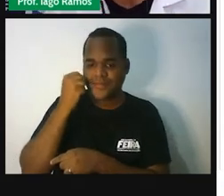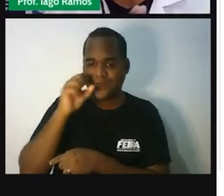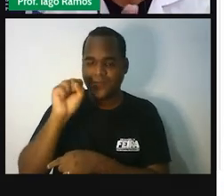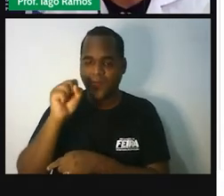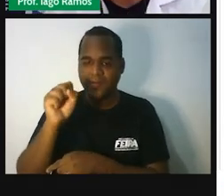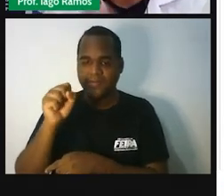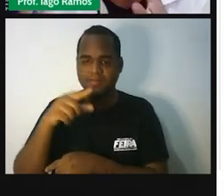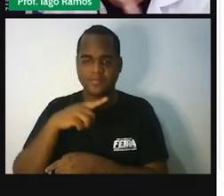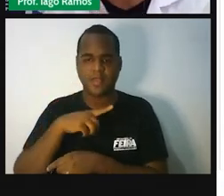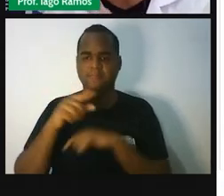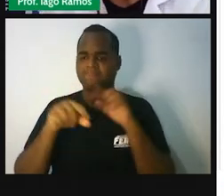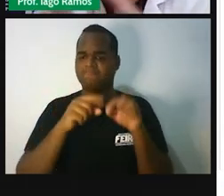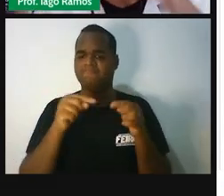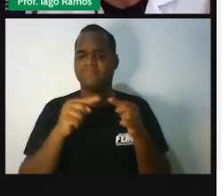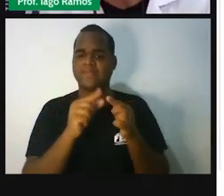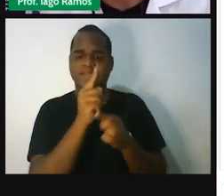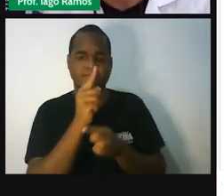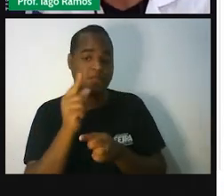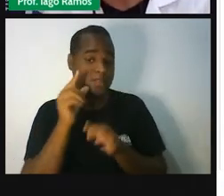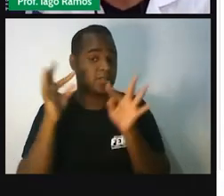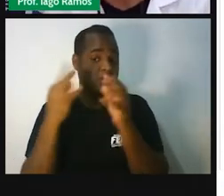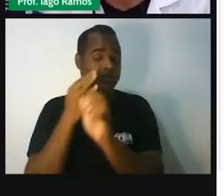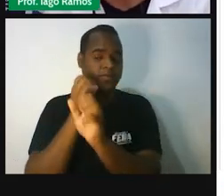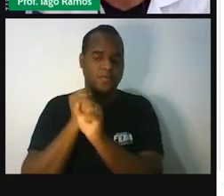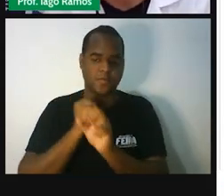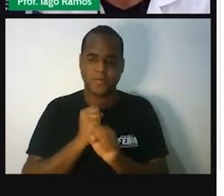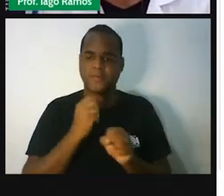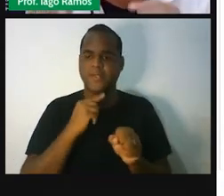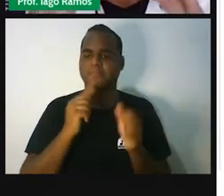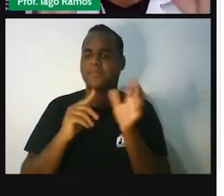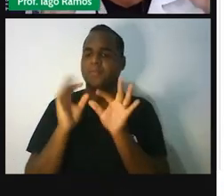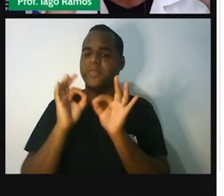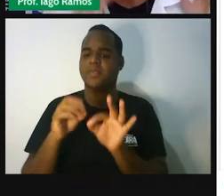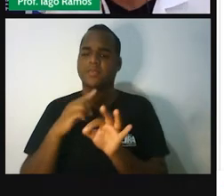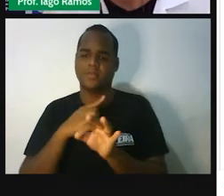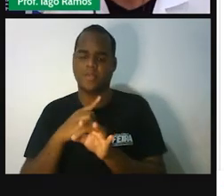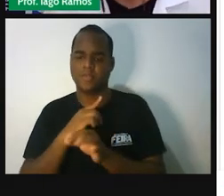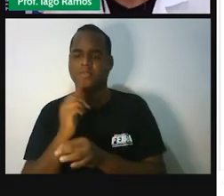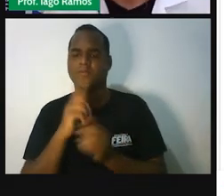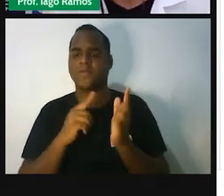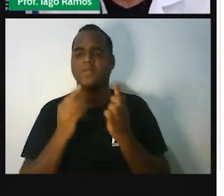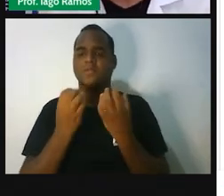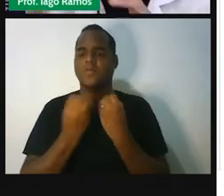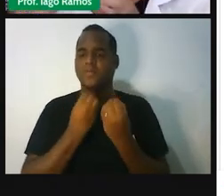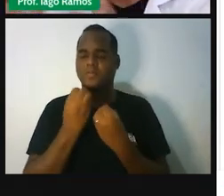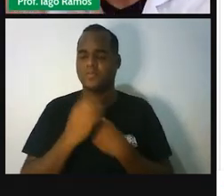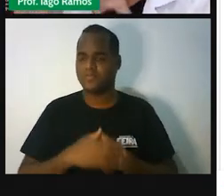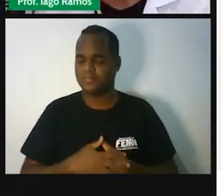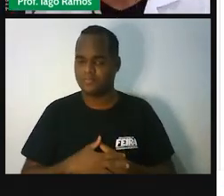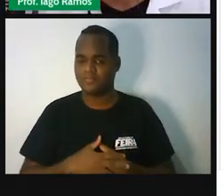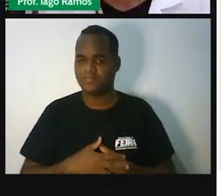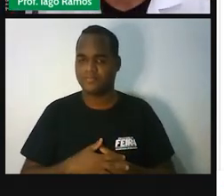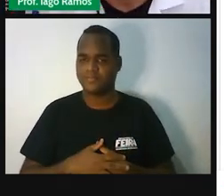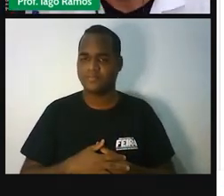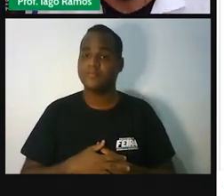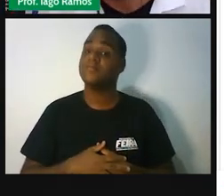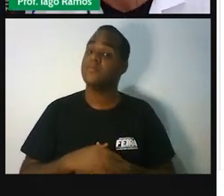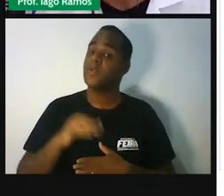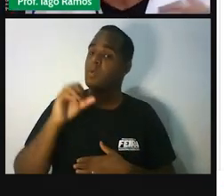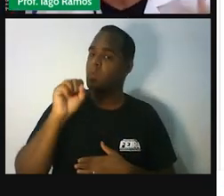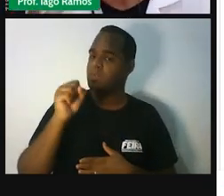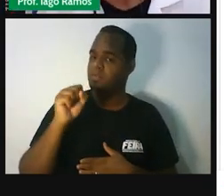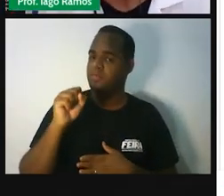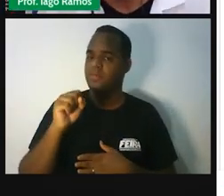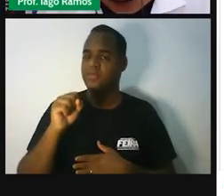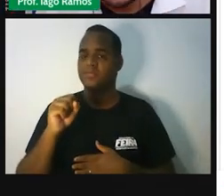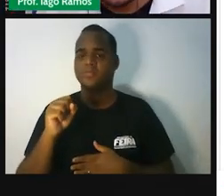quantas opções de lanche, no total, você consegue montar com esses 7 salgados e esses 8 tipos de suco? É